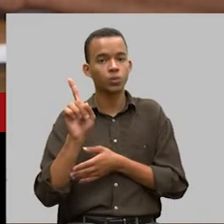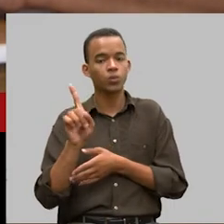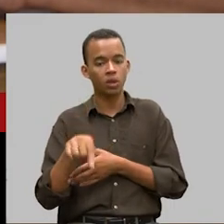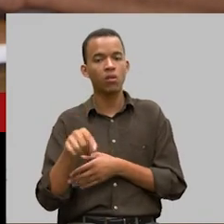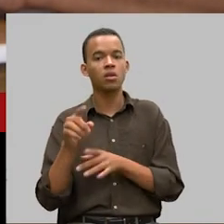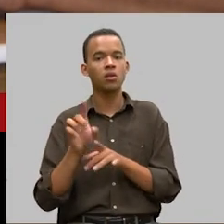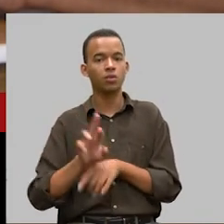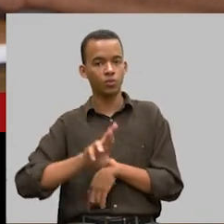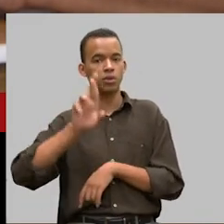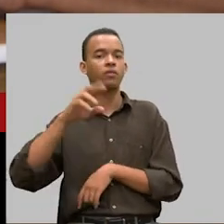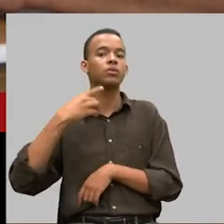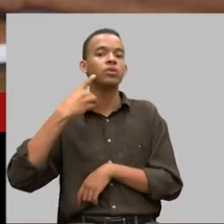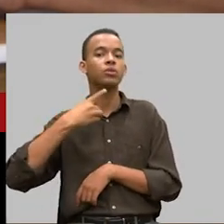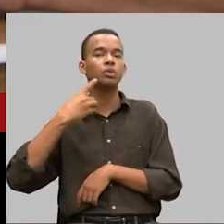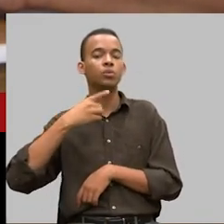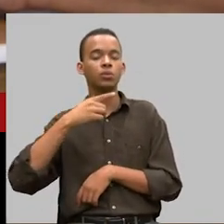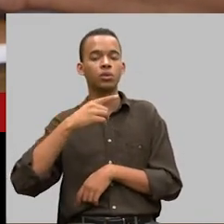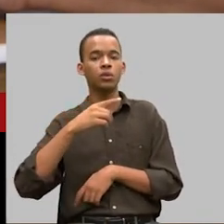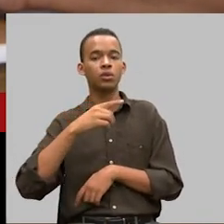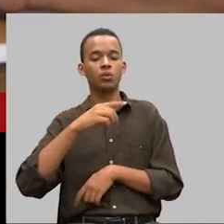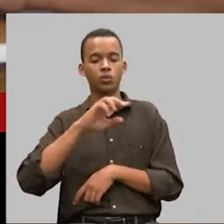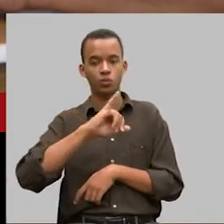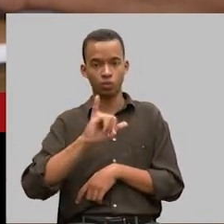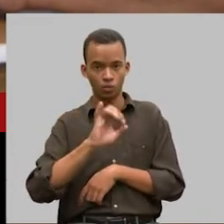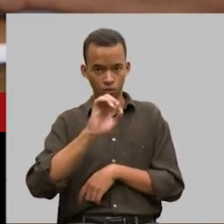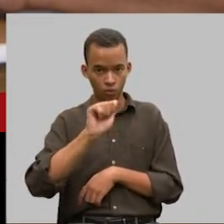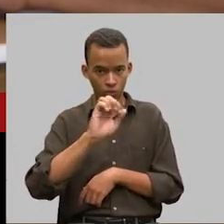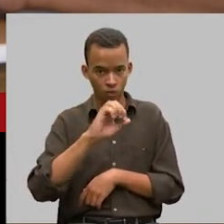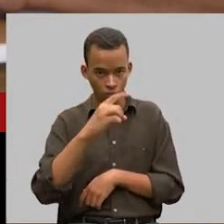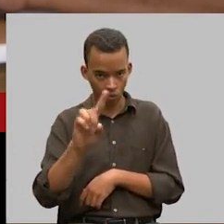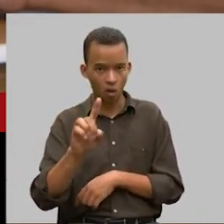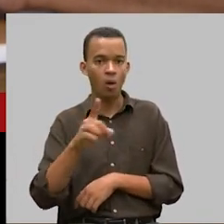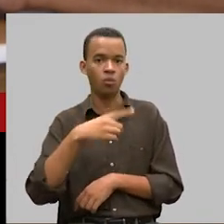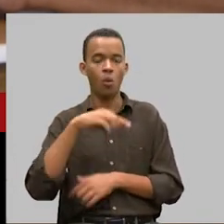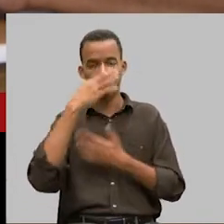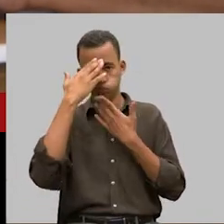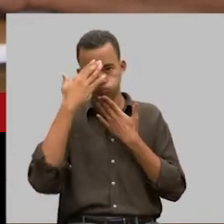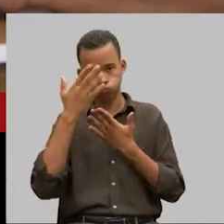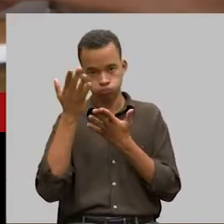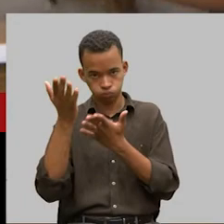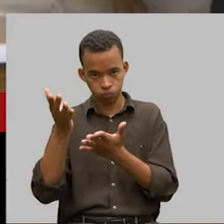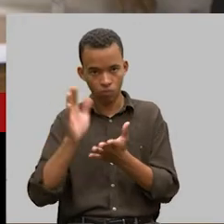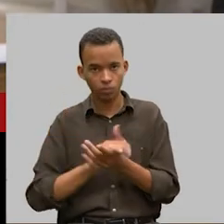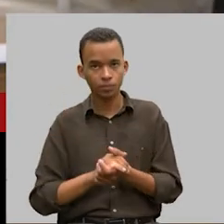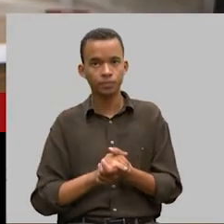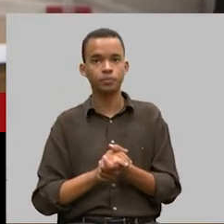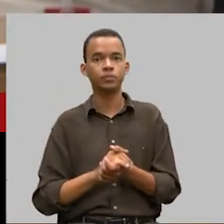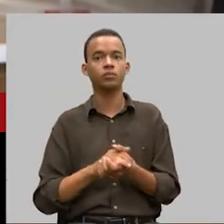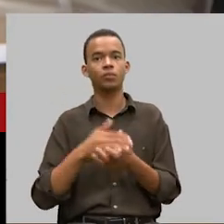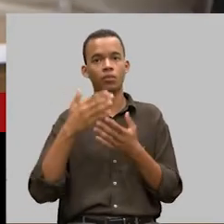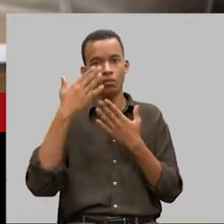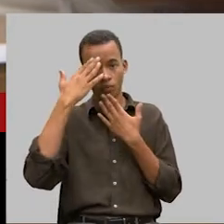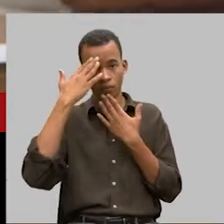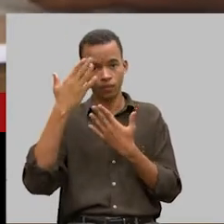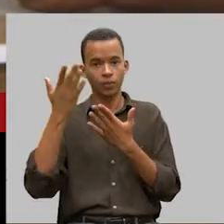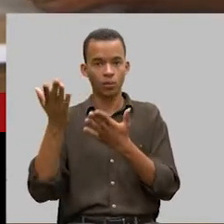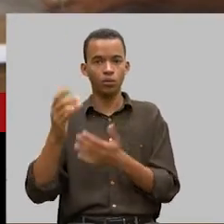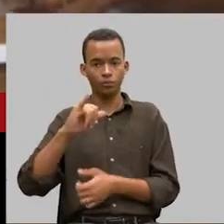federal Padre João a quem a gente estende aqui também o agradecimento desculpa o agradecimento